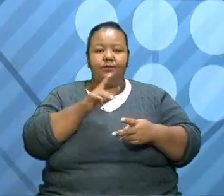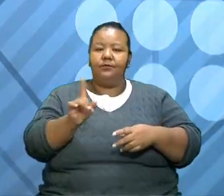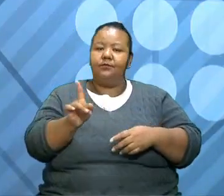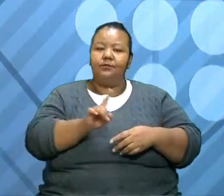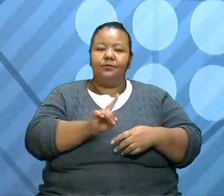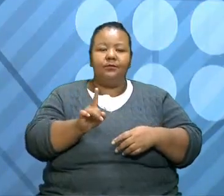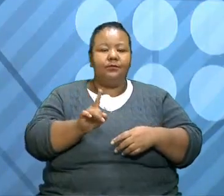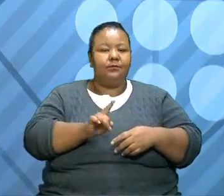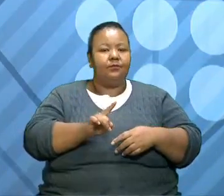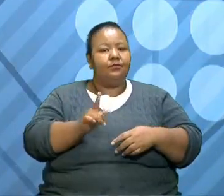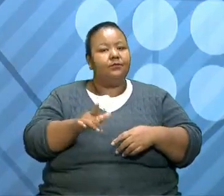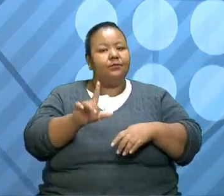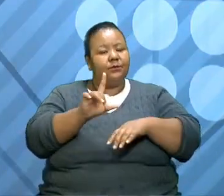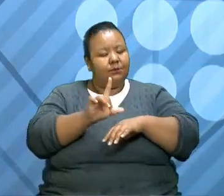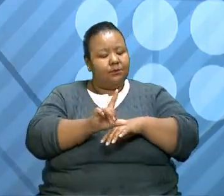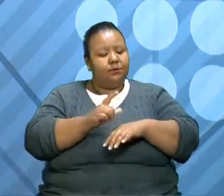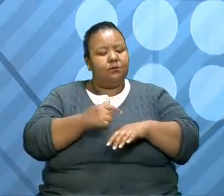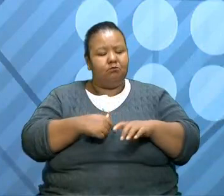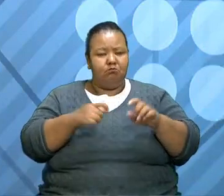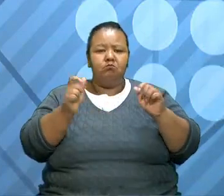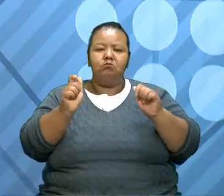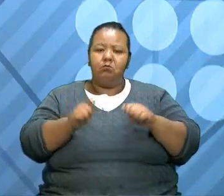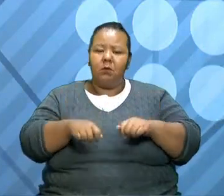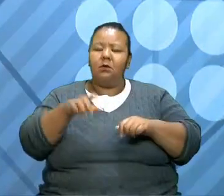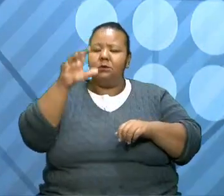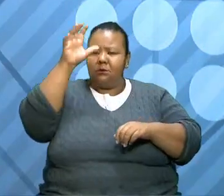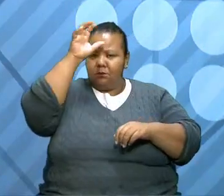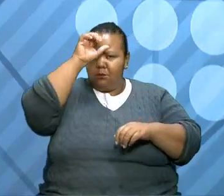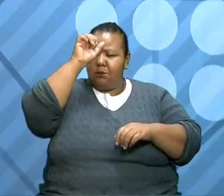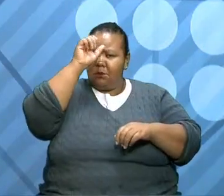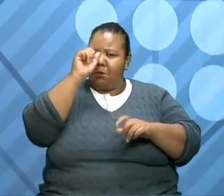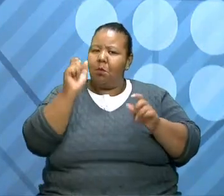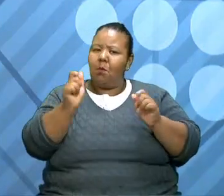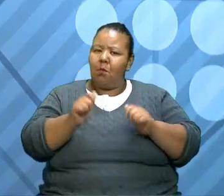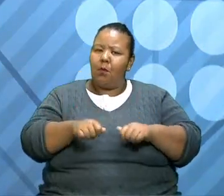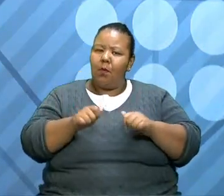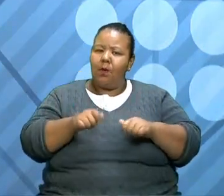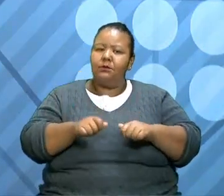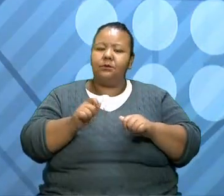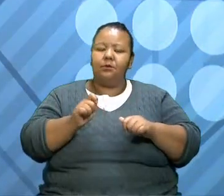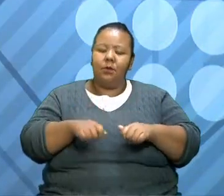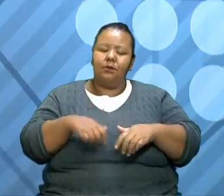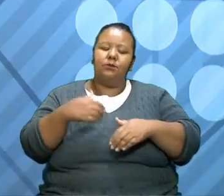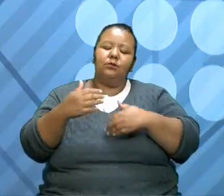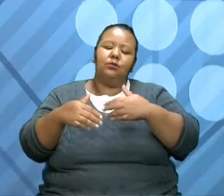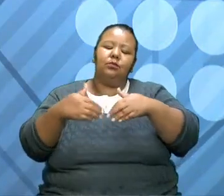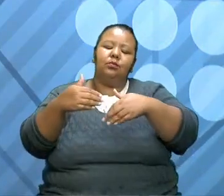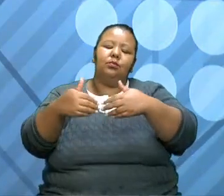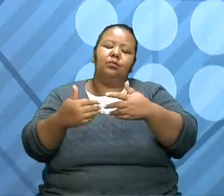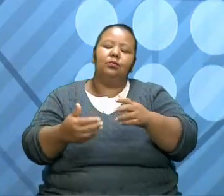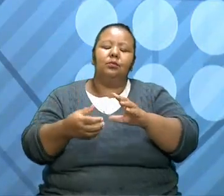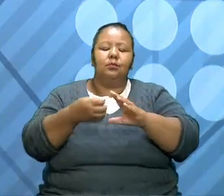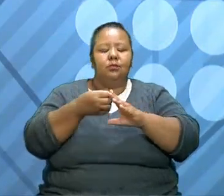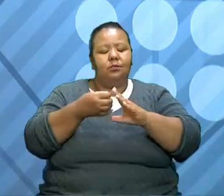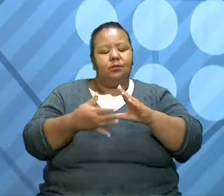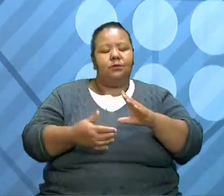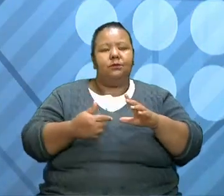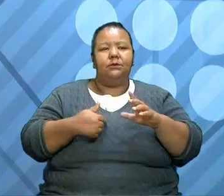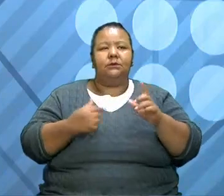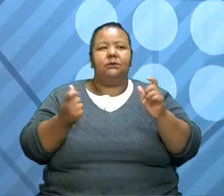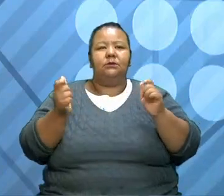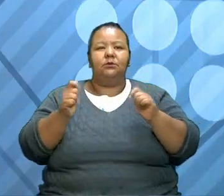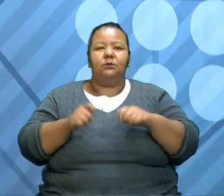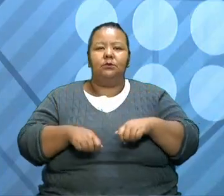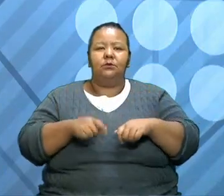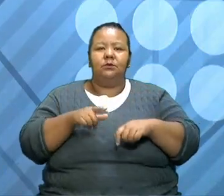ser líder pode ser aprendido. Eu posso aprender a ser líder. Eu posso desenvolver essas características. Eu posso,